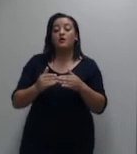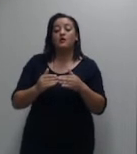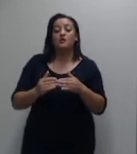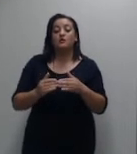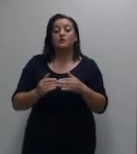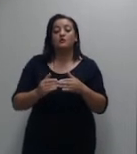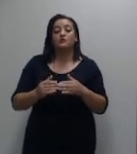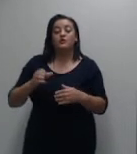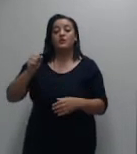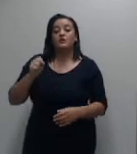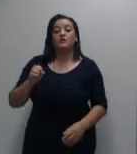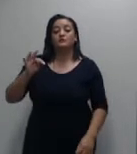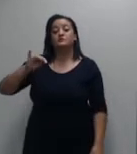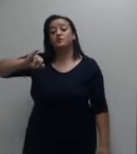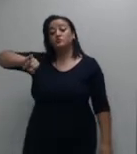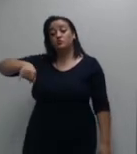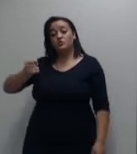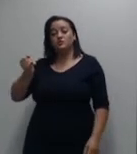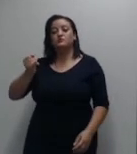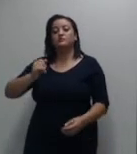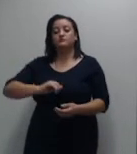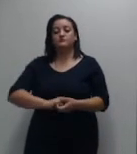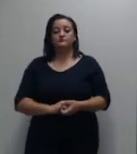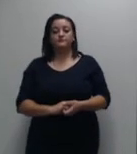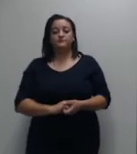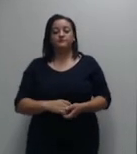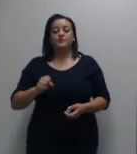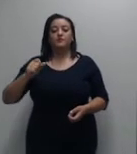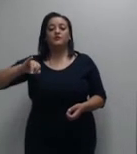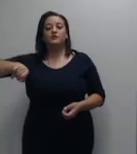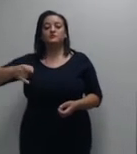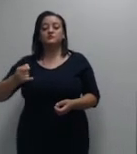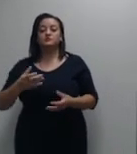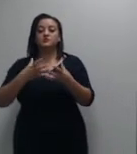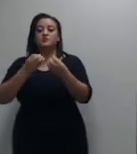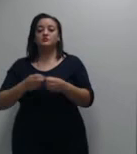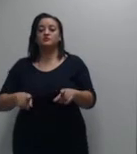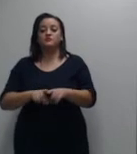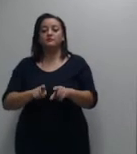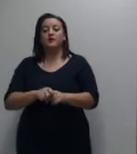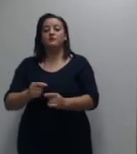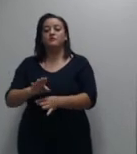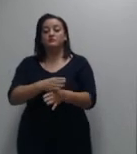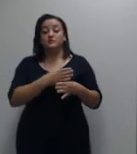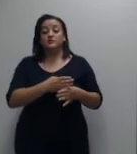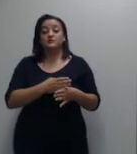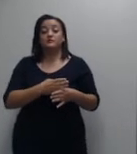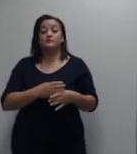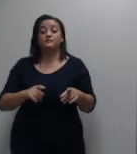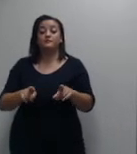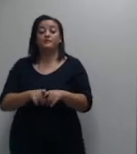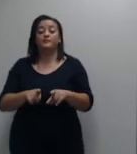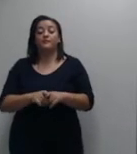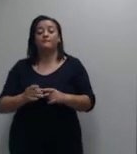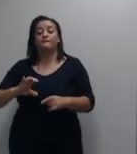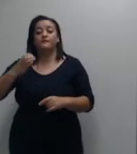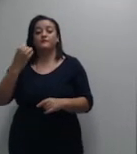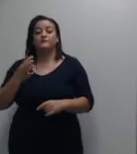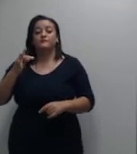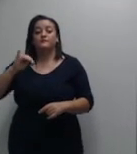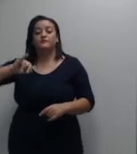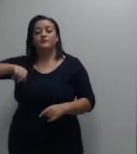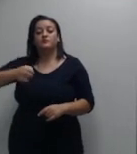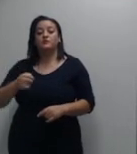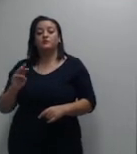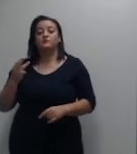Tribunal de Justiça o STJD pediu a suspensão da decisão do TJ do